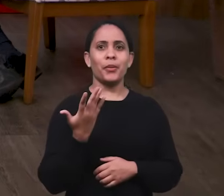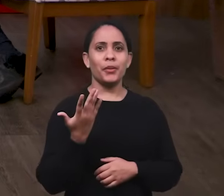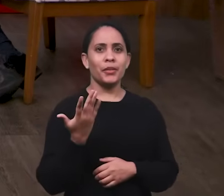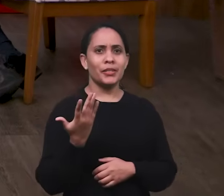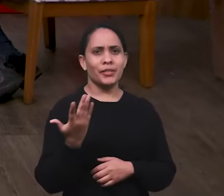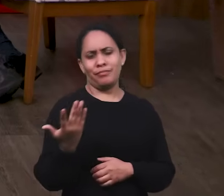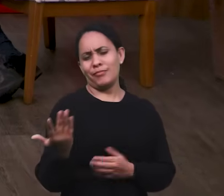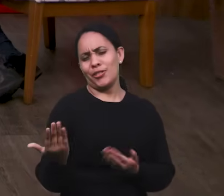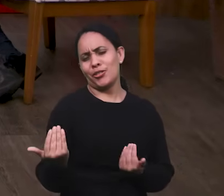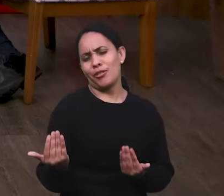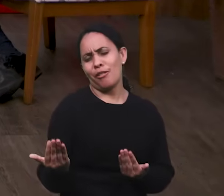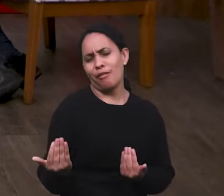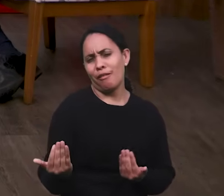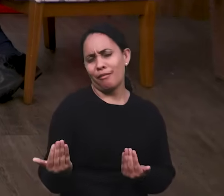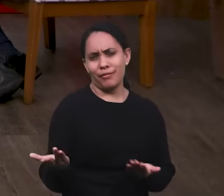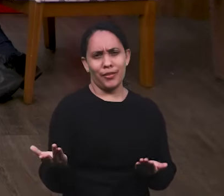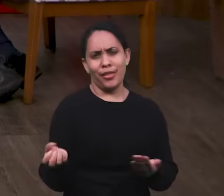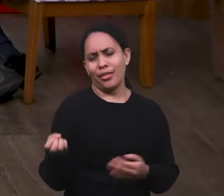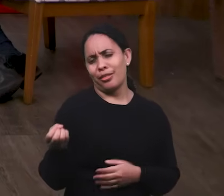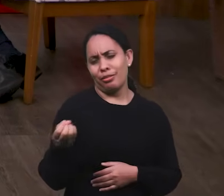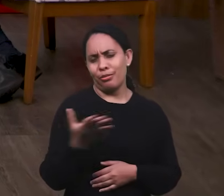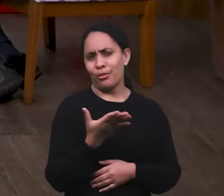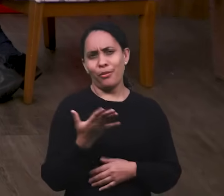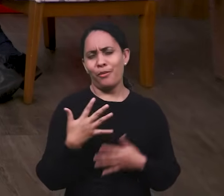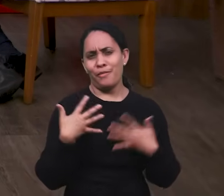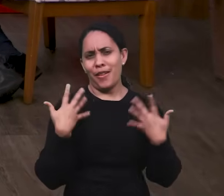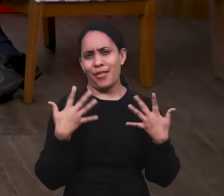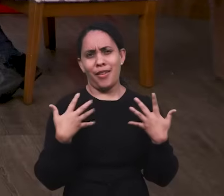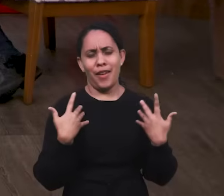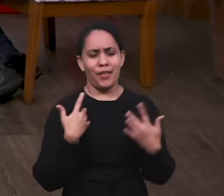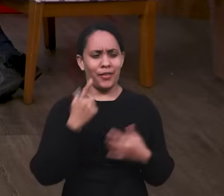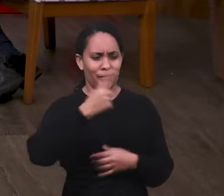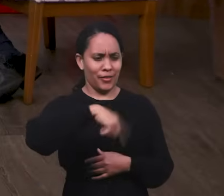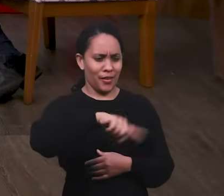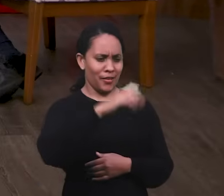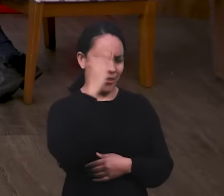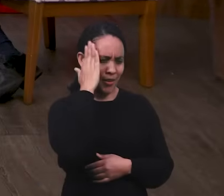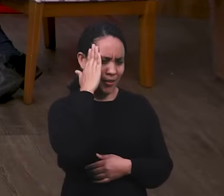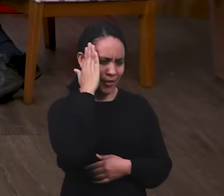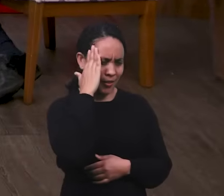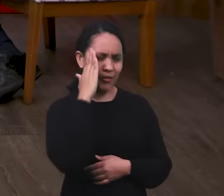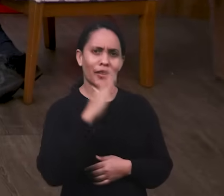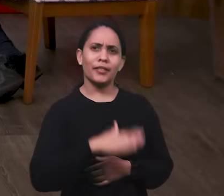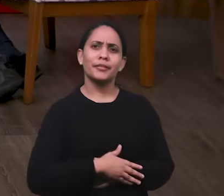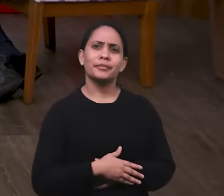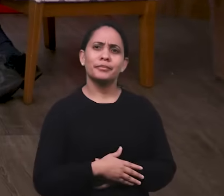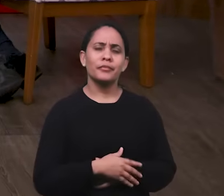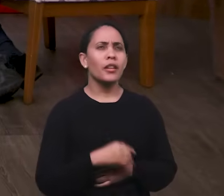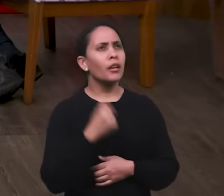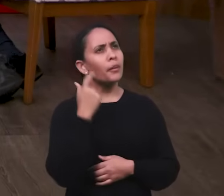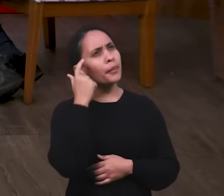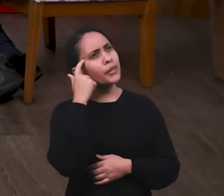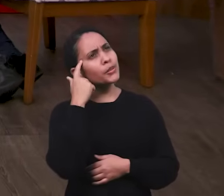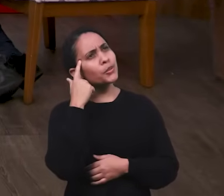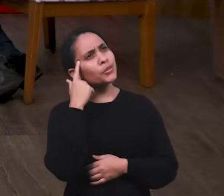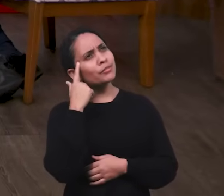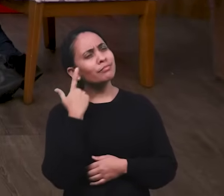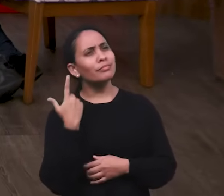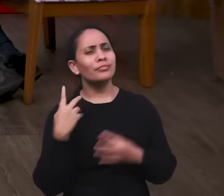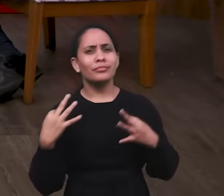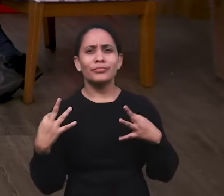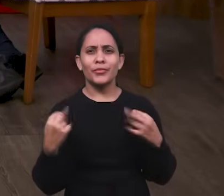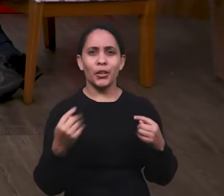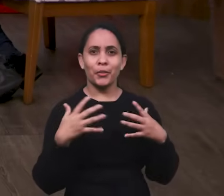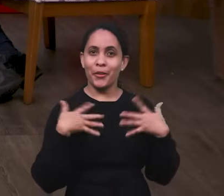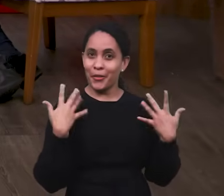impulso da inocência. Um jovenzinho, né? Jovem e alegre, e achou que os irmãos... Ele, na cabeça dele, imagino